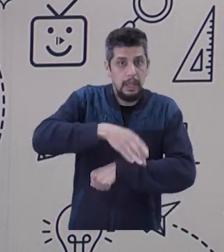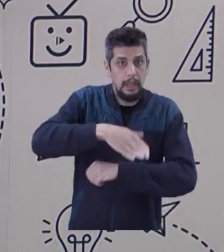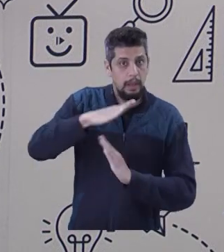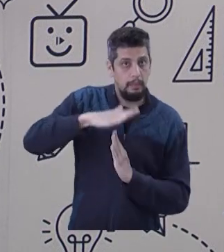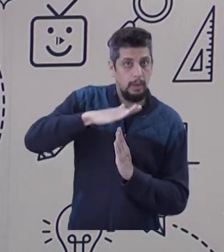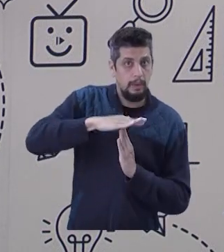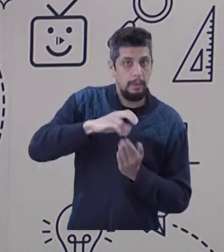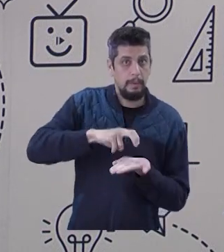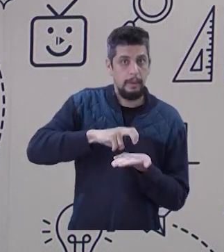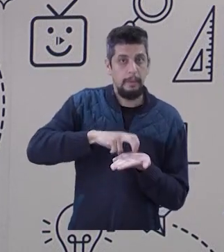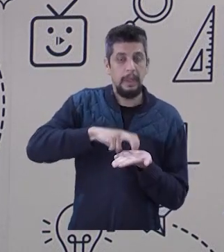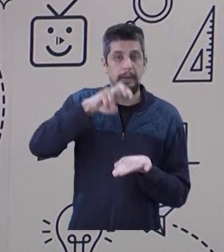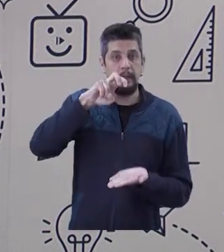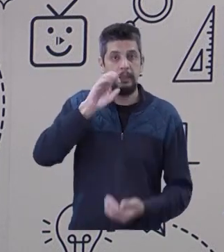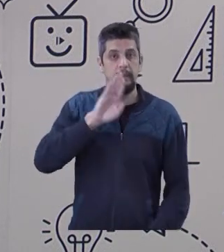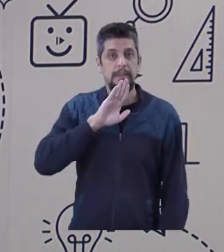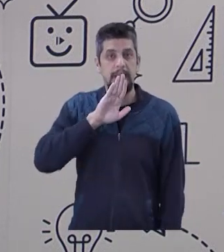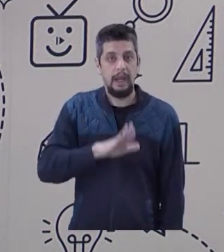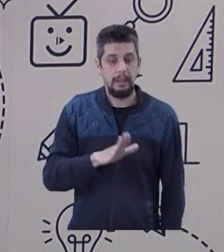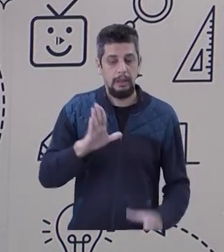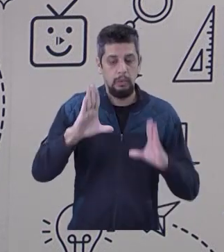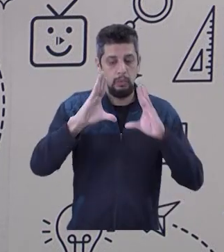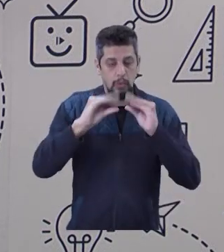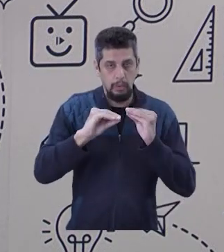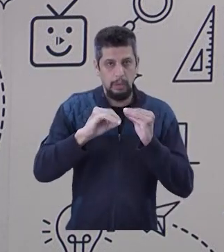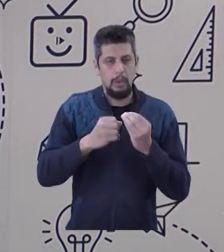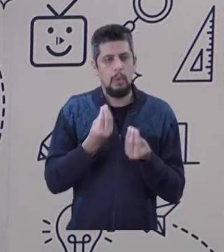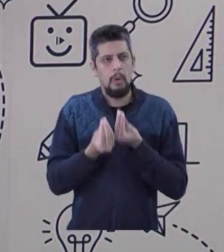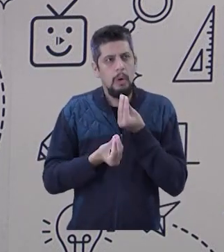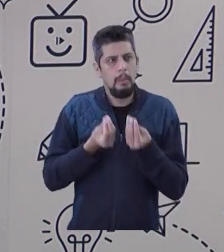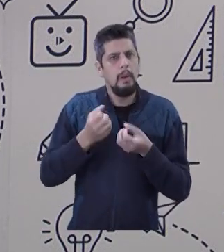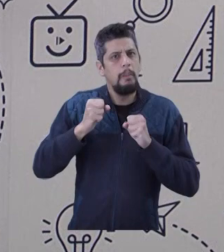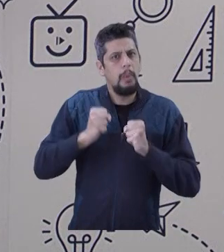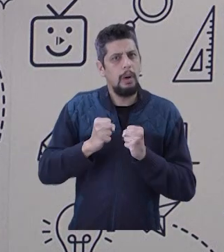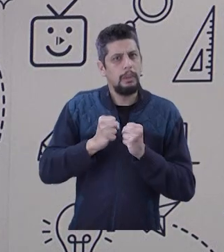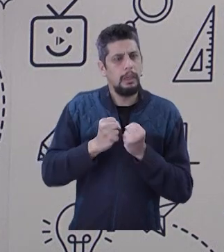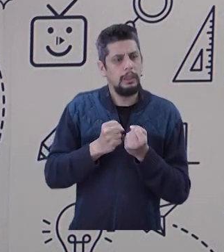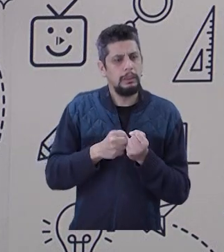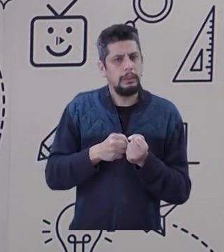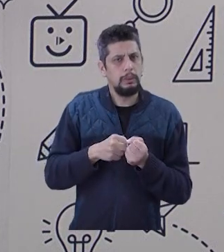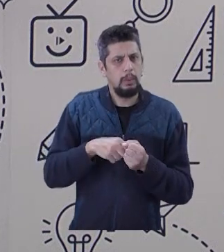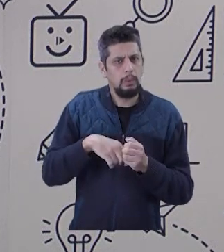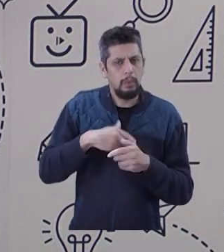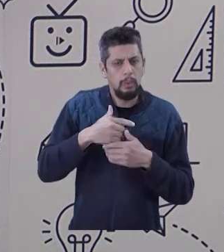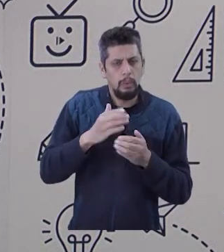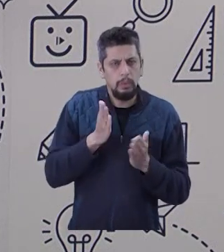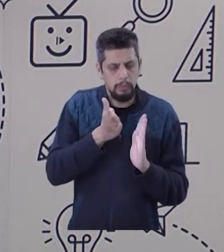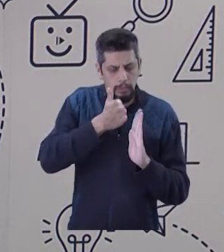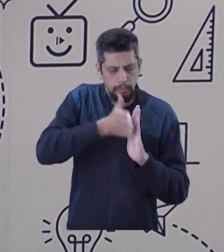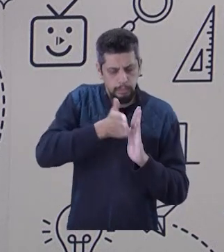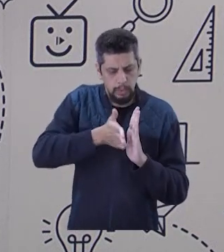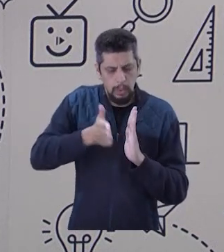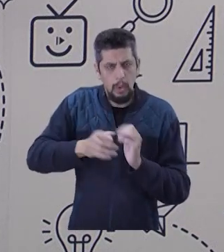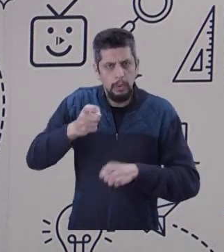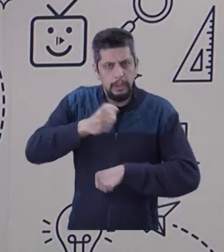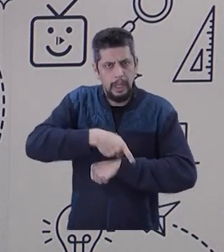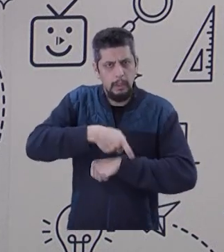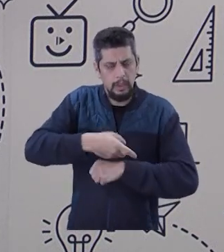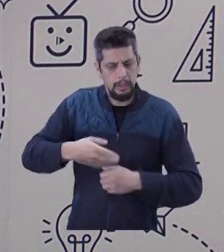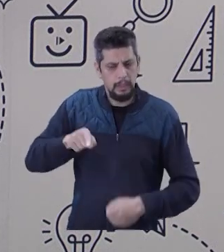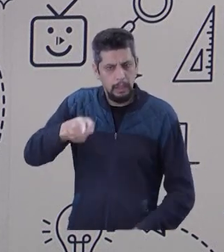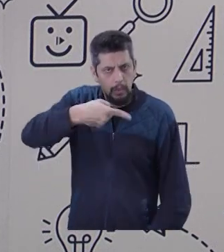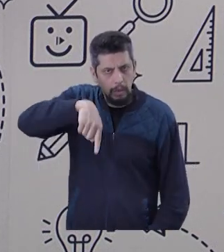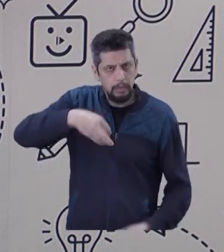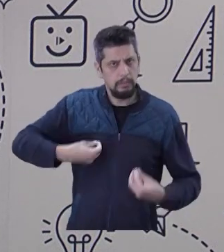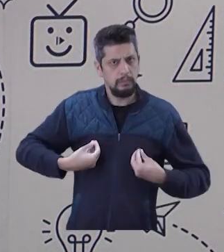do dia. Isso manhã, mesmo. Tarde e noite. Como será que a gente pode medir esses intervalos de tempo ao longo da